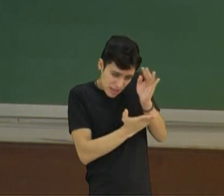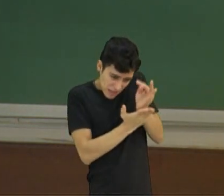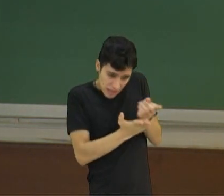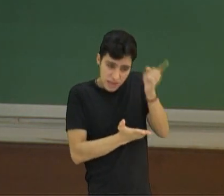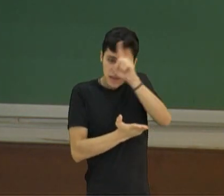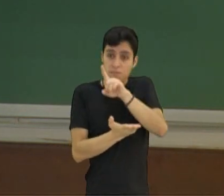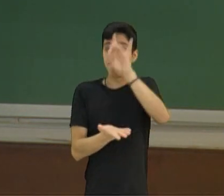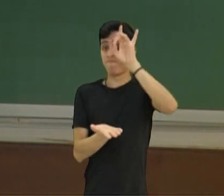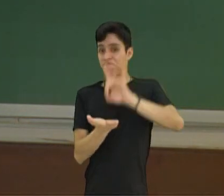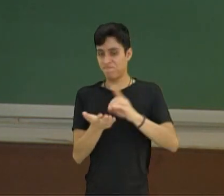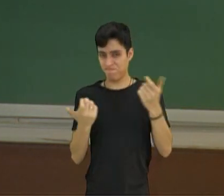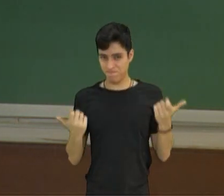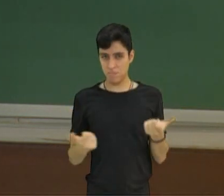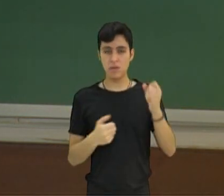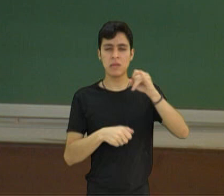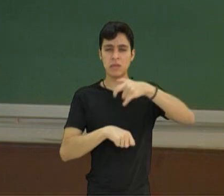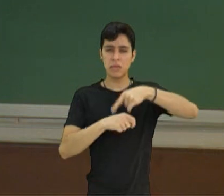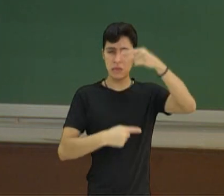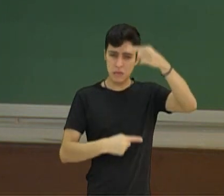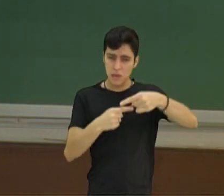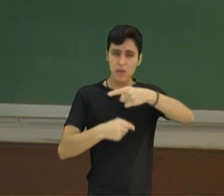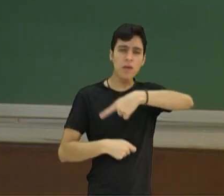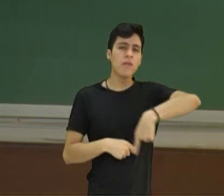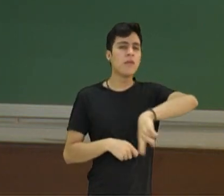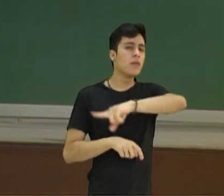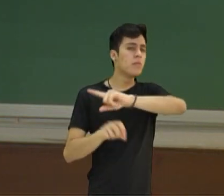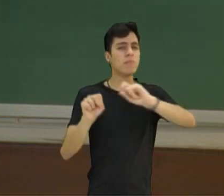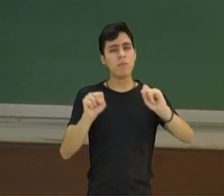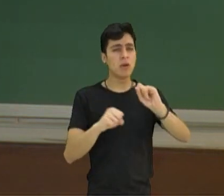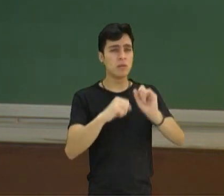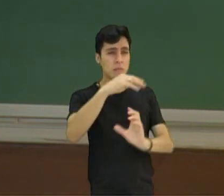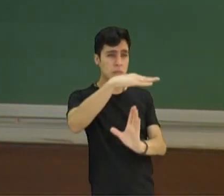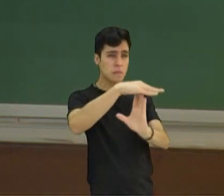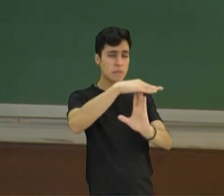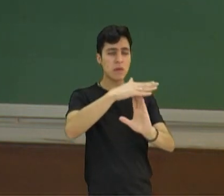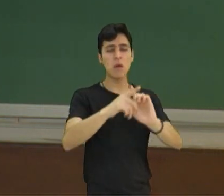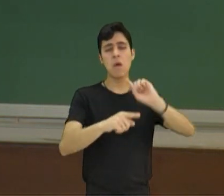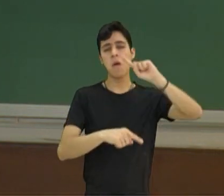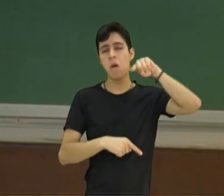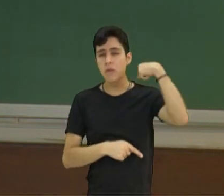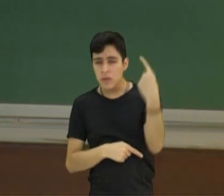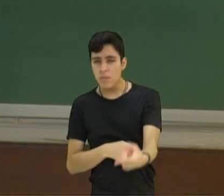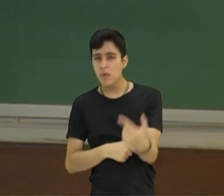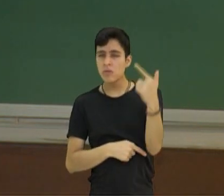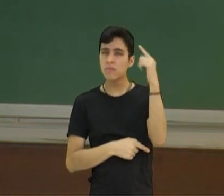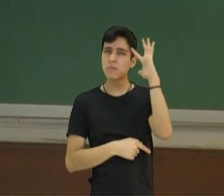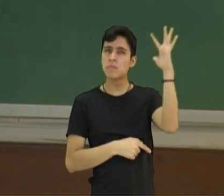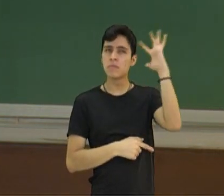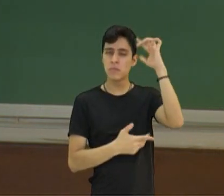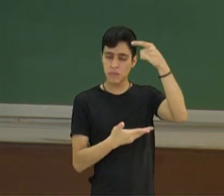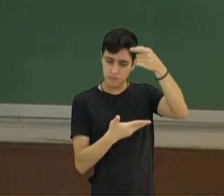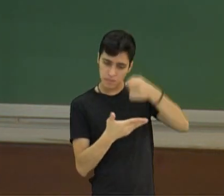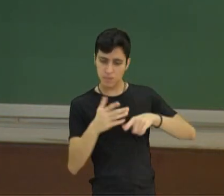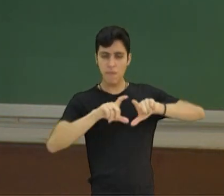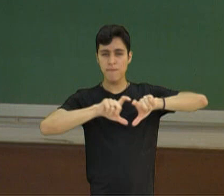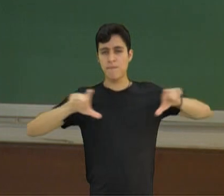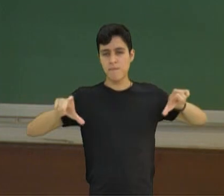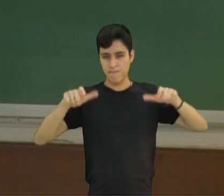Lembrando que, se o tempo ficar curto, você pode pausar ou então depois desenvolver a ideia do seu parágrafo.